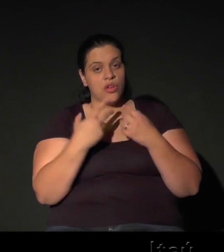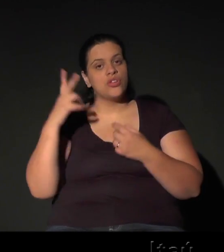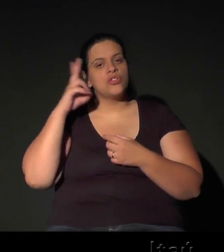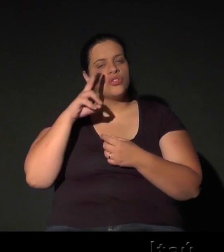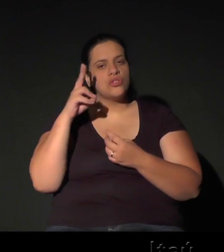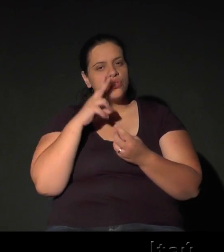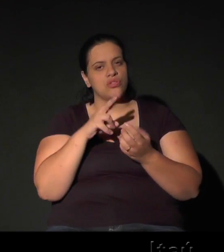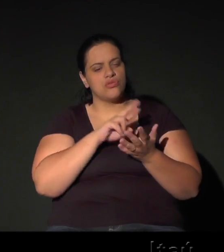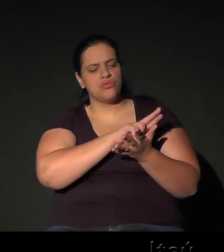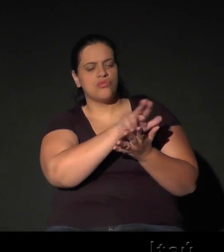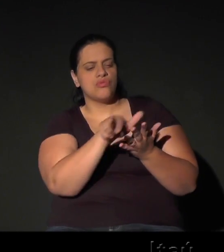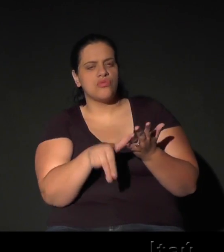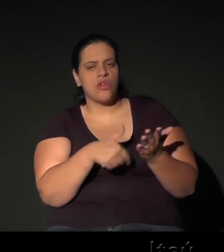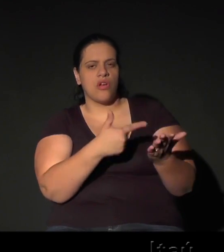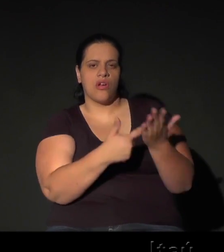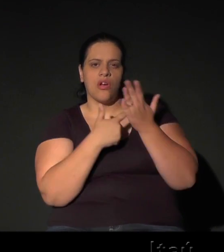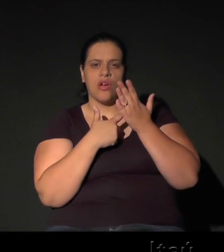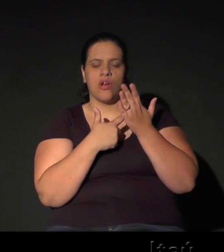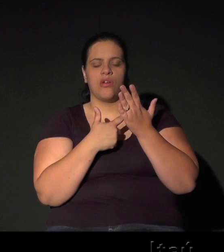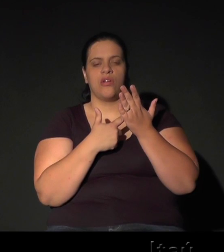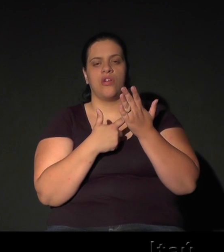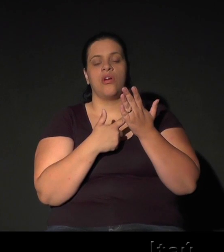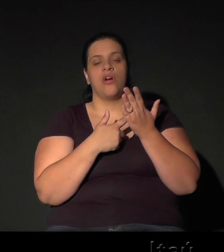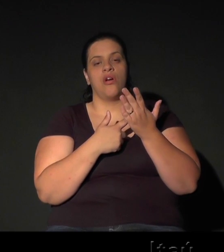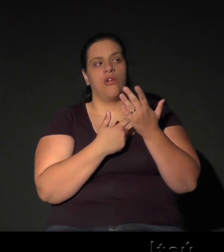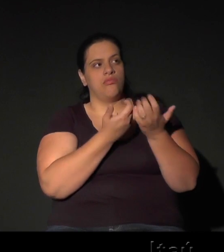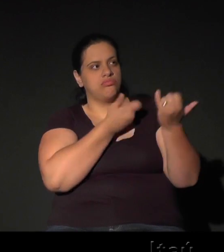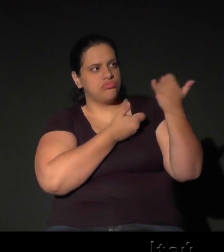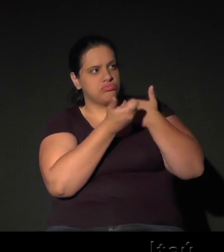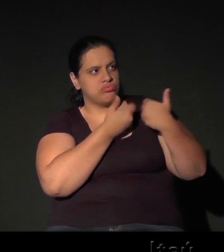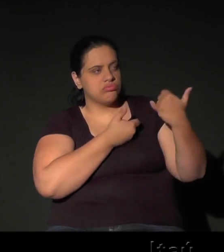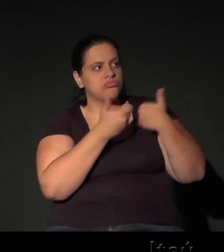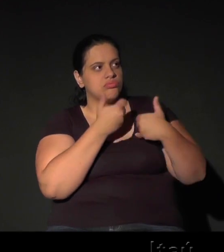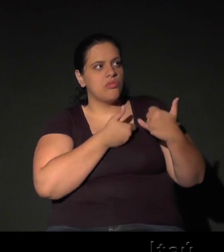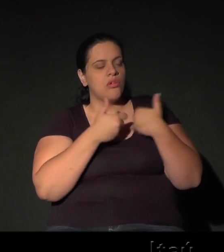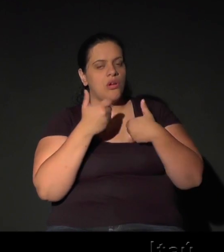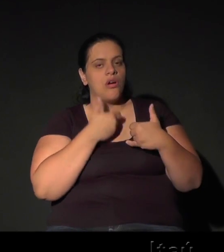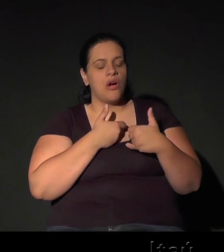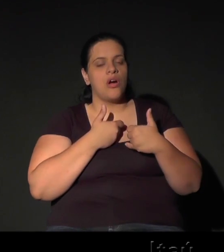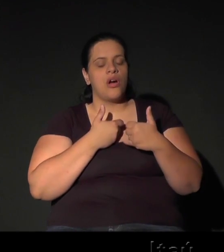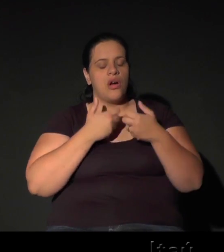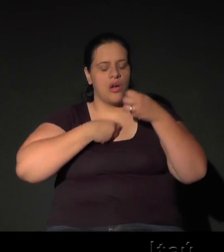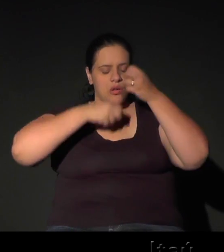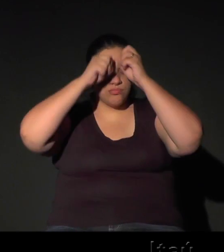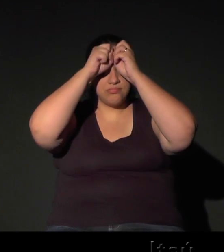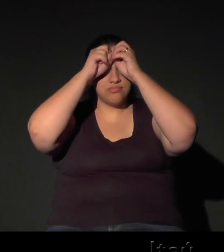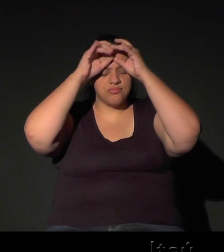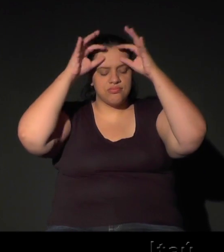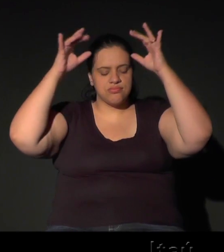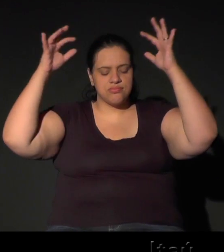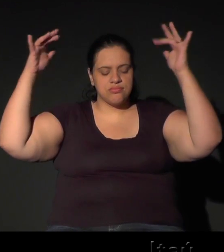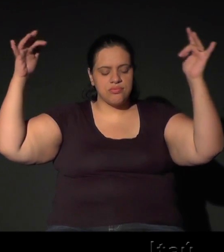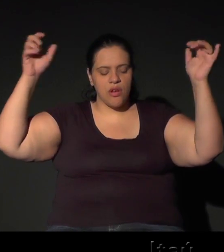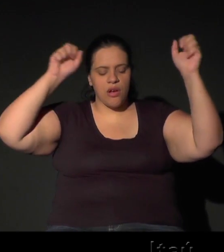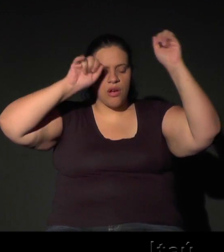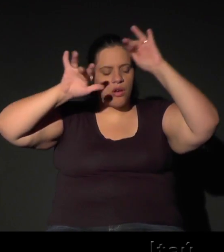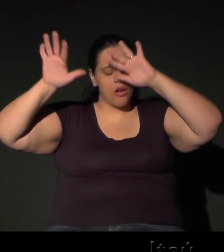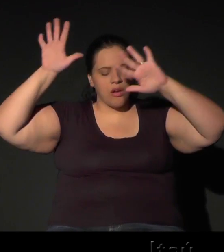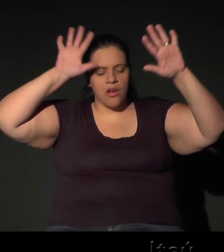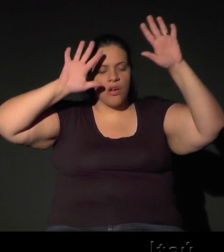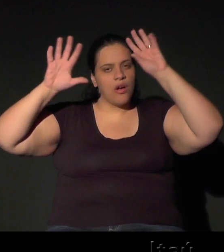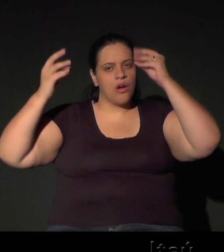elas me apresentavam me apresentaram é que eu que pode se formar todo um universo na minha cabeça